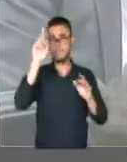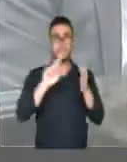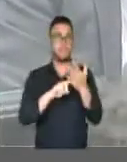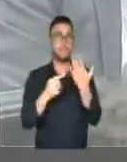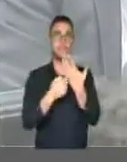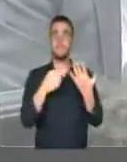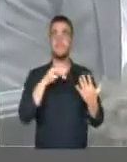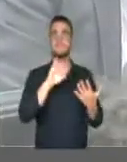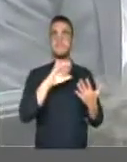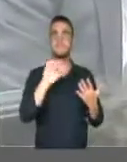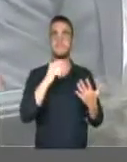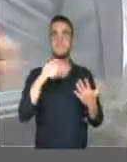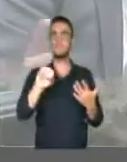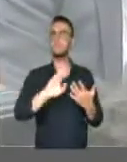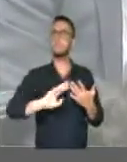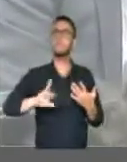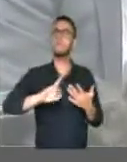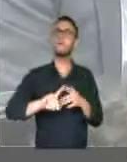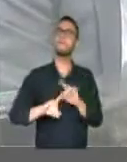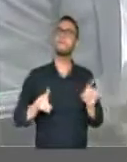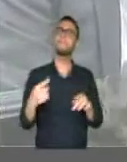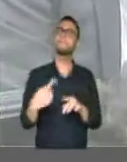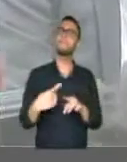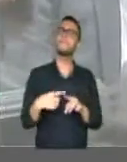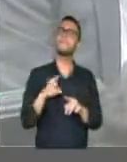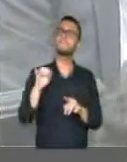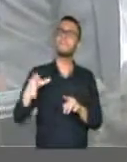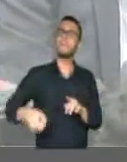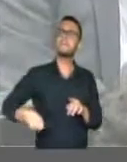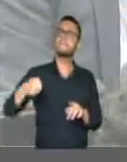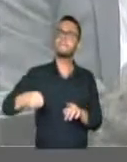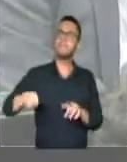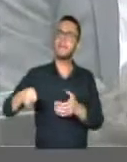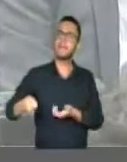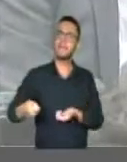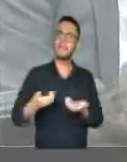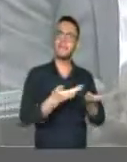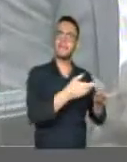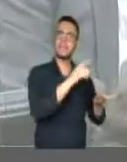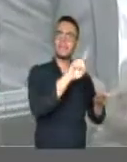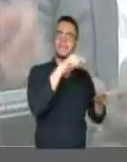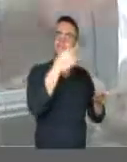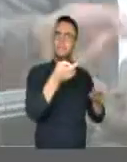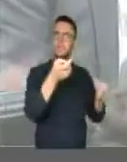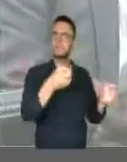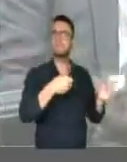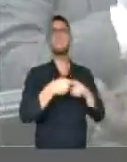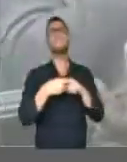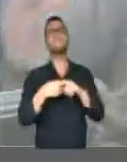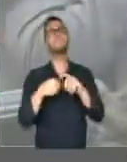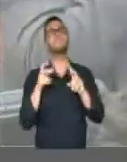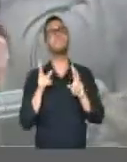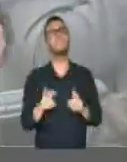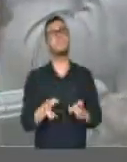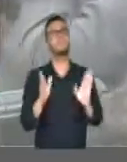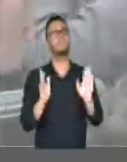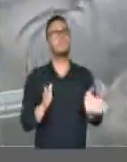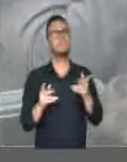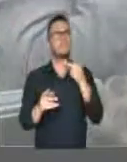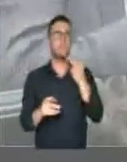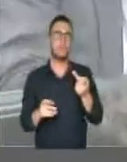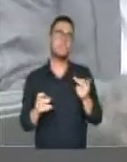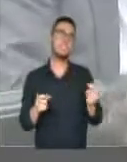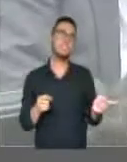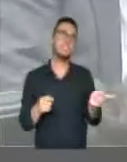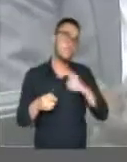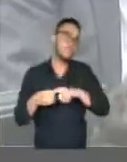Será que a entrega e condução da mala, depois de devolvida, e como já se disse aqui, só se devolve